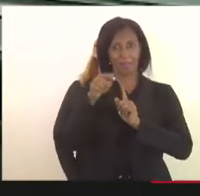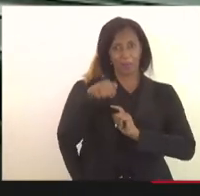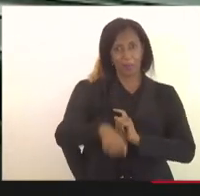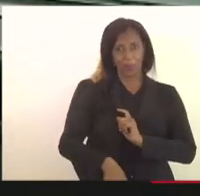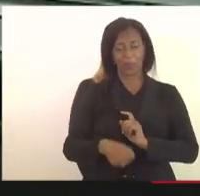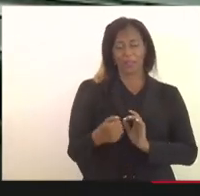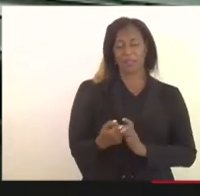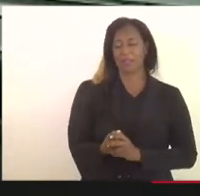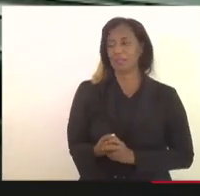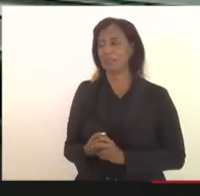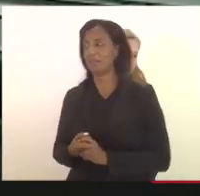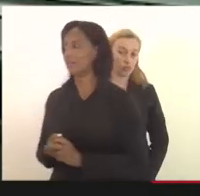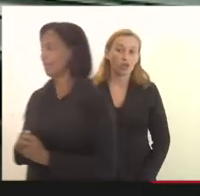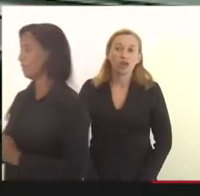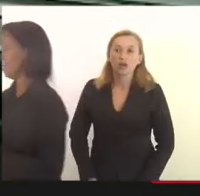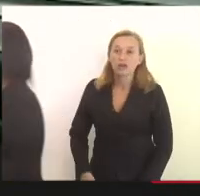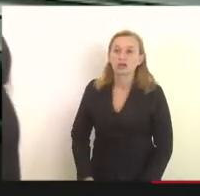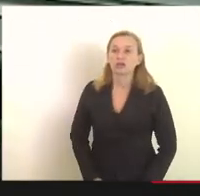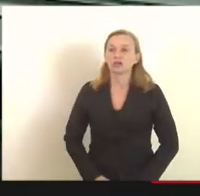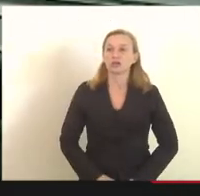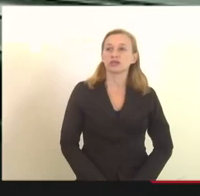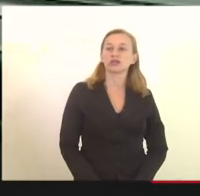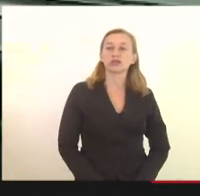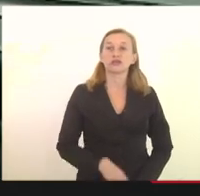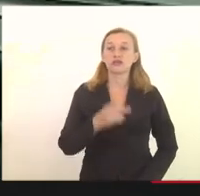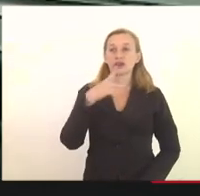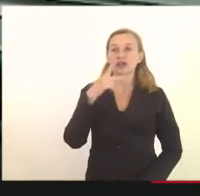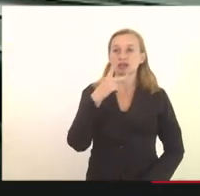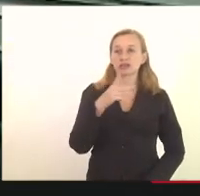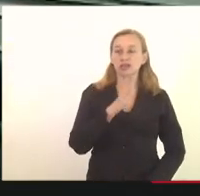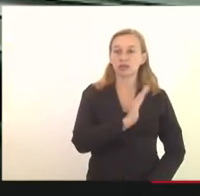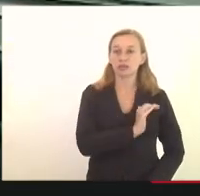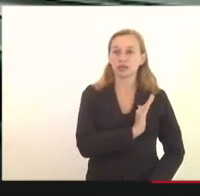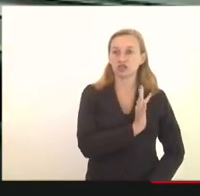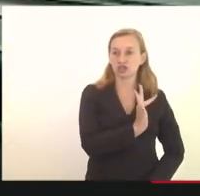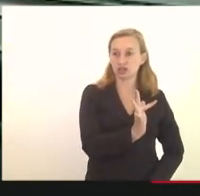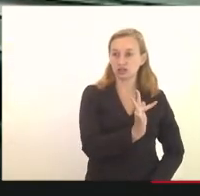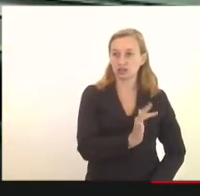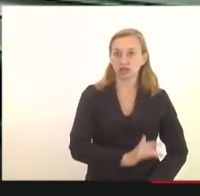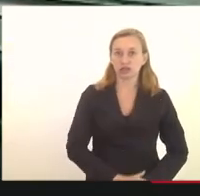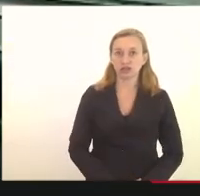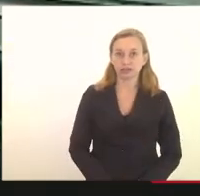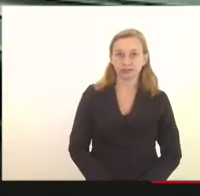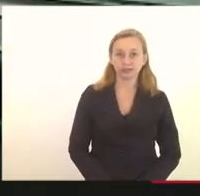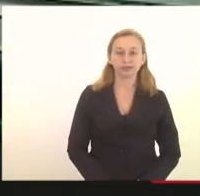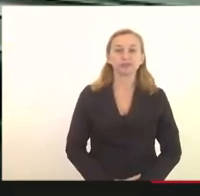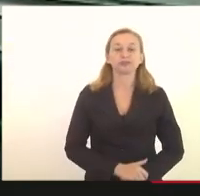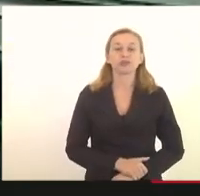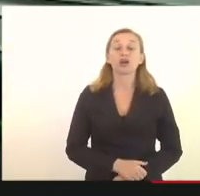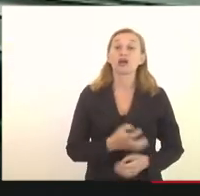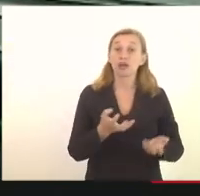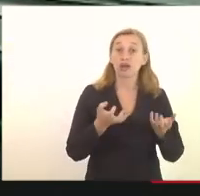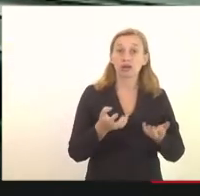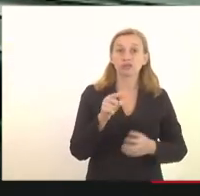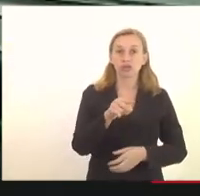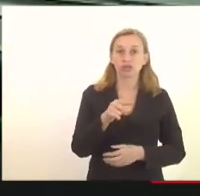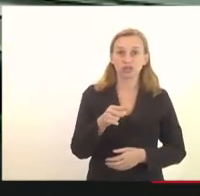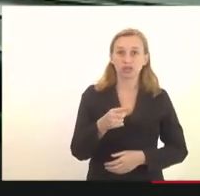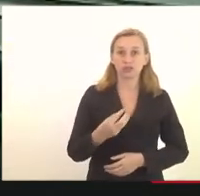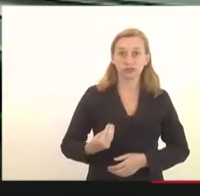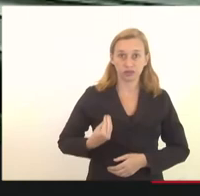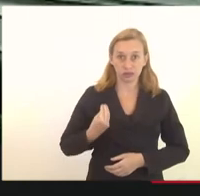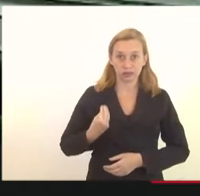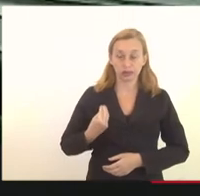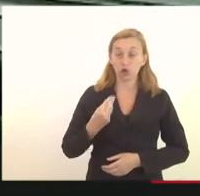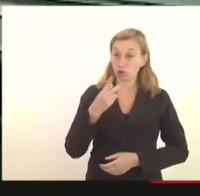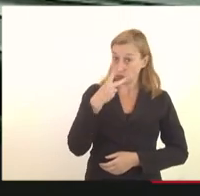questão do hub da Baixada Fluminense, né? E queremos aqui presente, eu estou